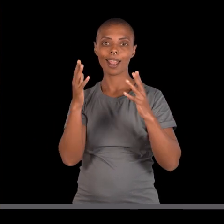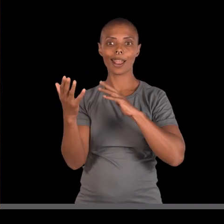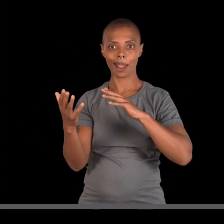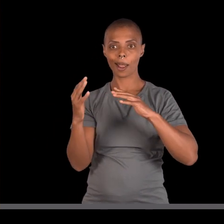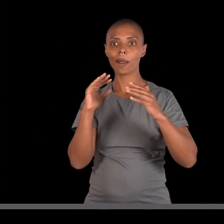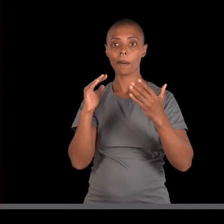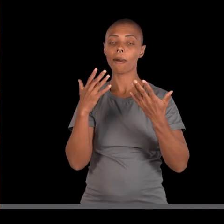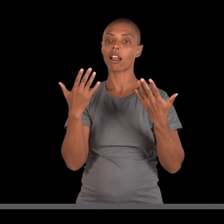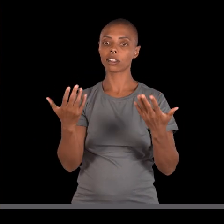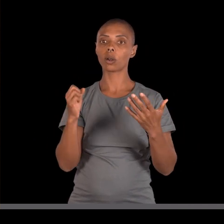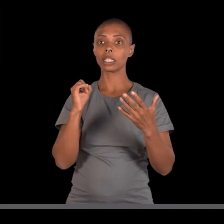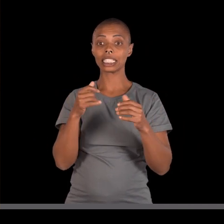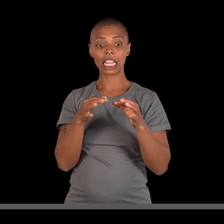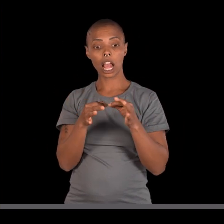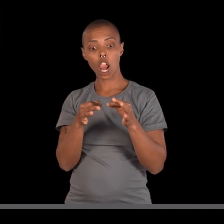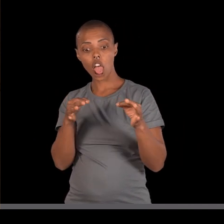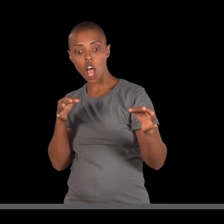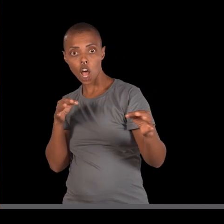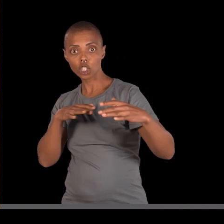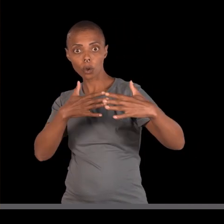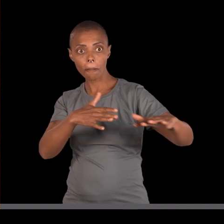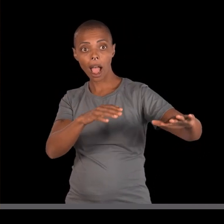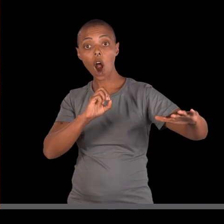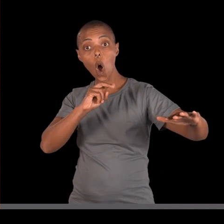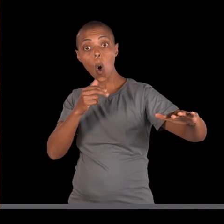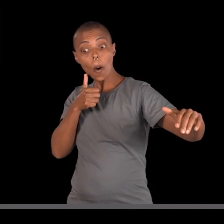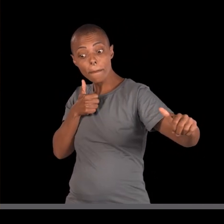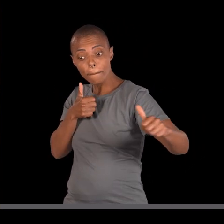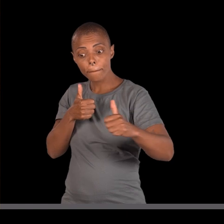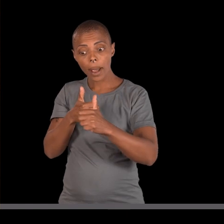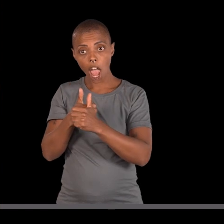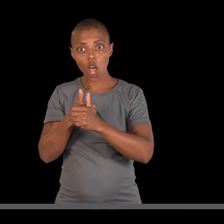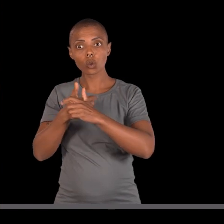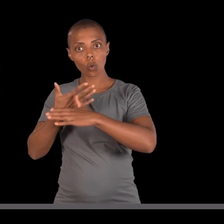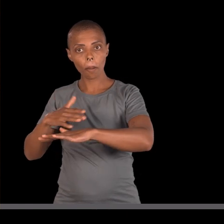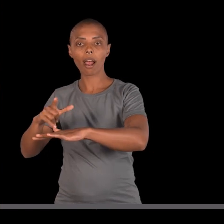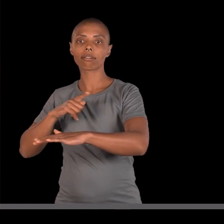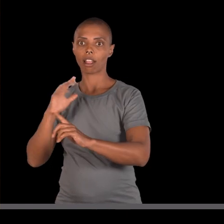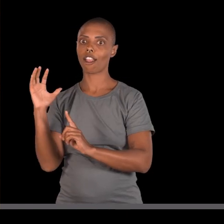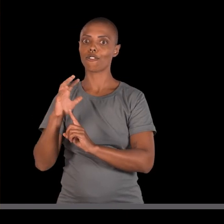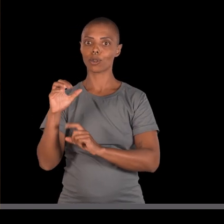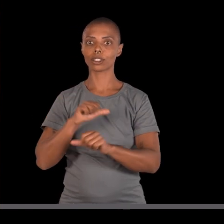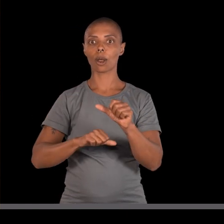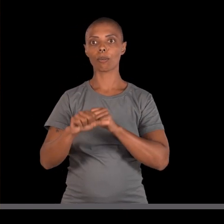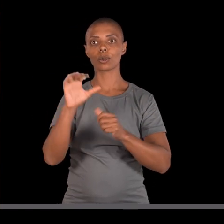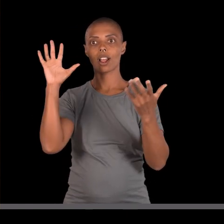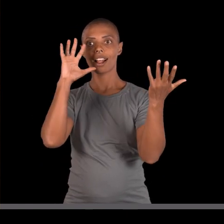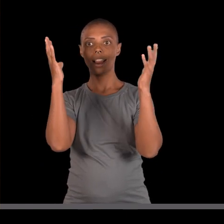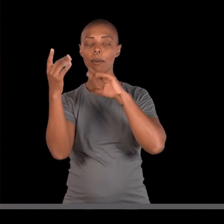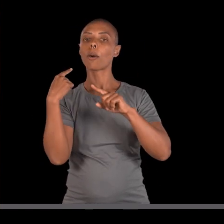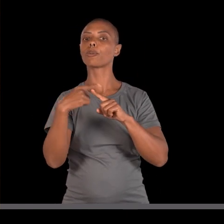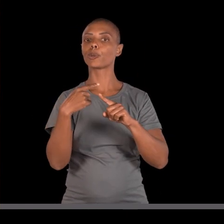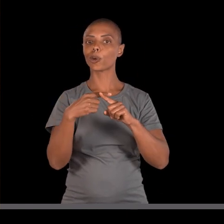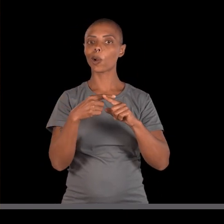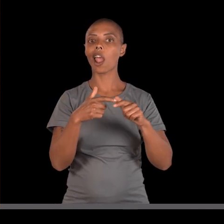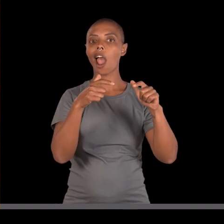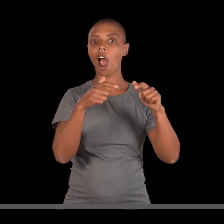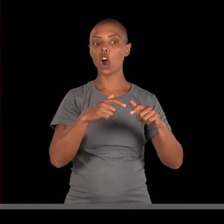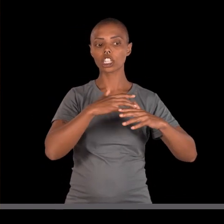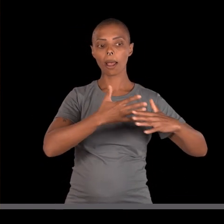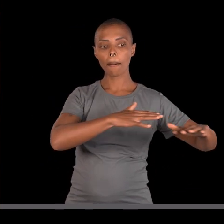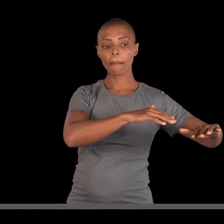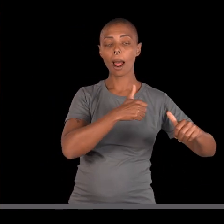maritimidade, a maior proximidade ou não do mar, caracteriza-se os climas como sendo oceânicos e continentais. Lembrando, os